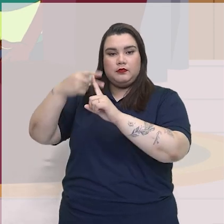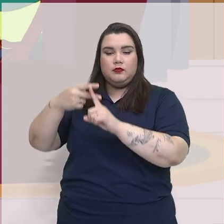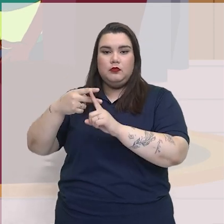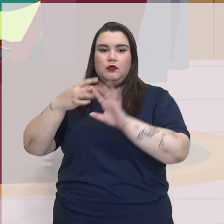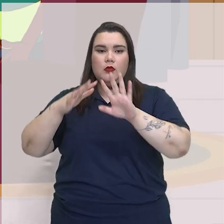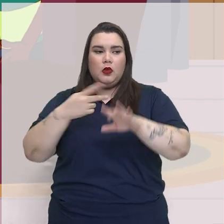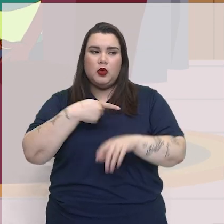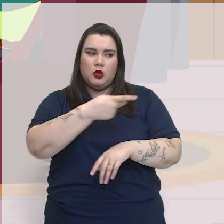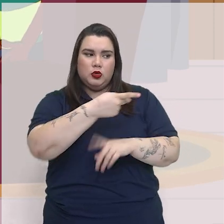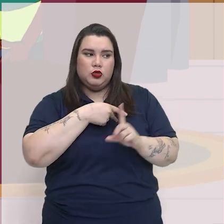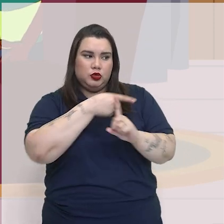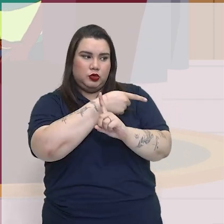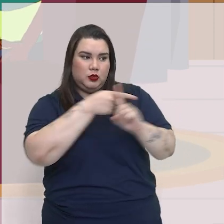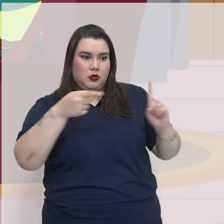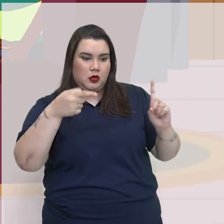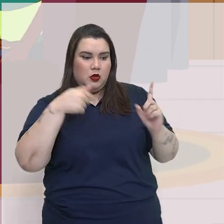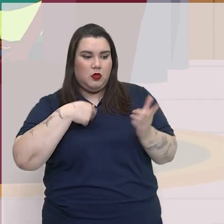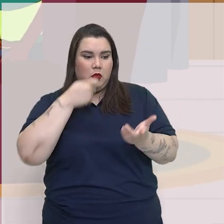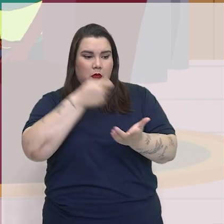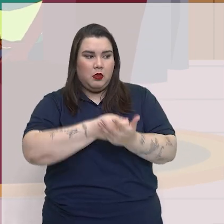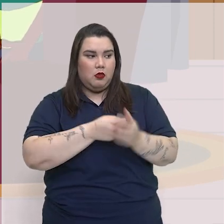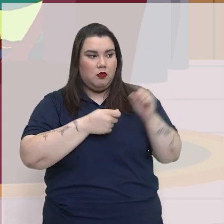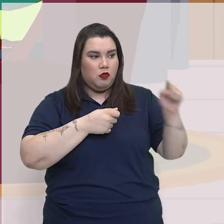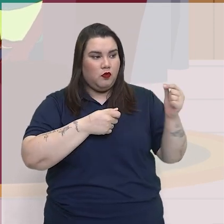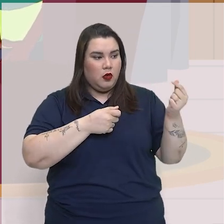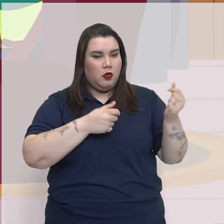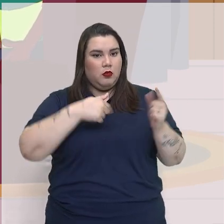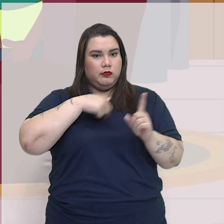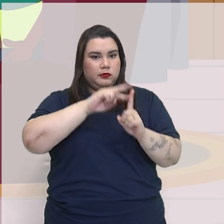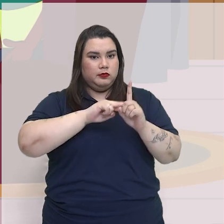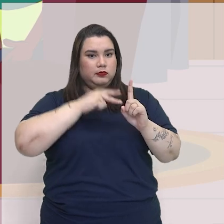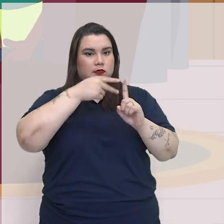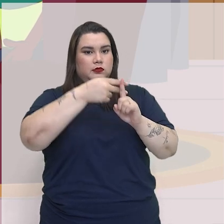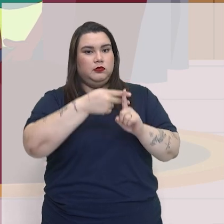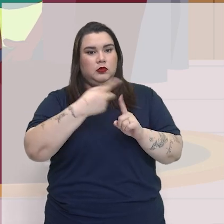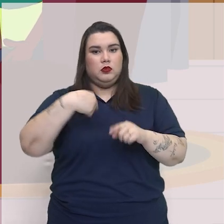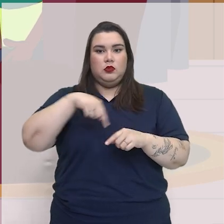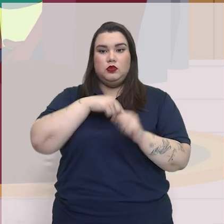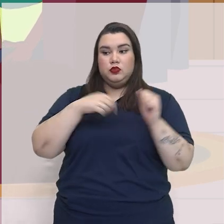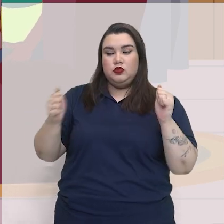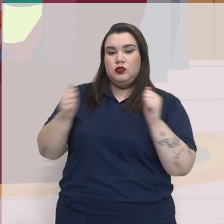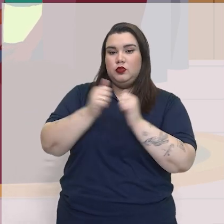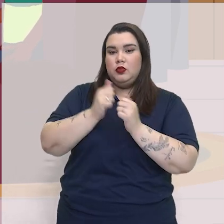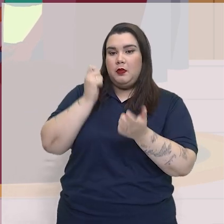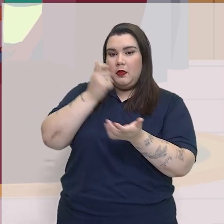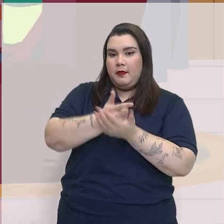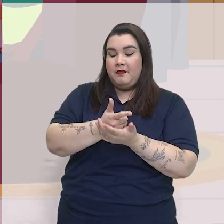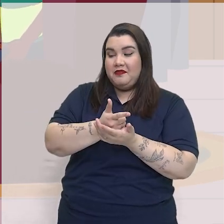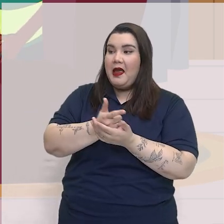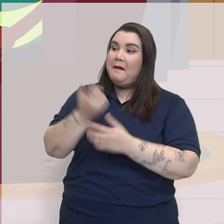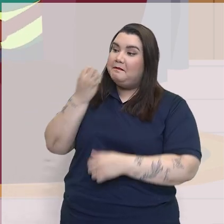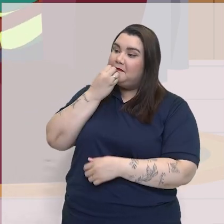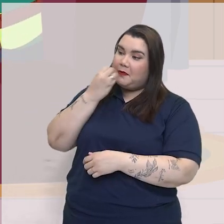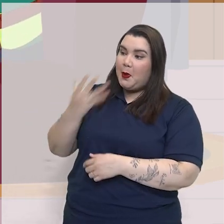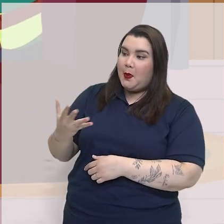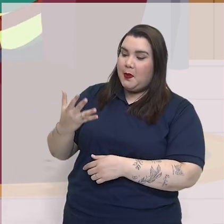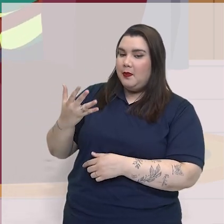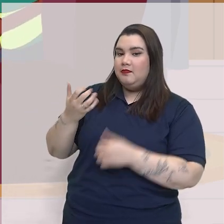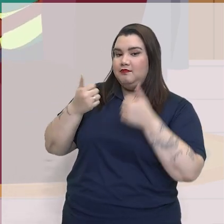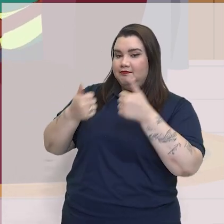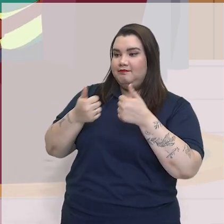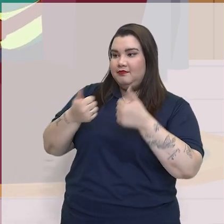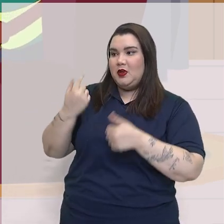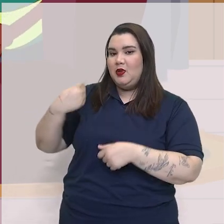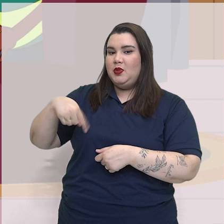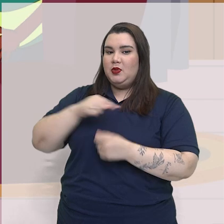o valor do perfume? Eu pago o dobro do que você pagar. Assim a gente compra juntas. Que ótima ideia, Paula! Assim a